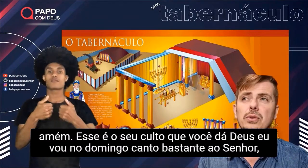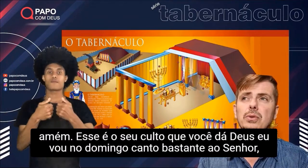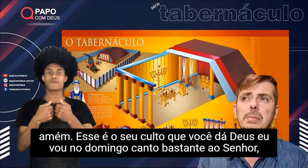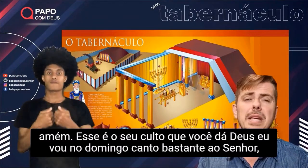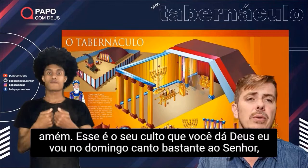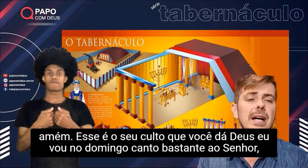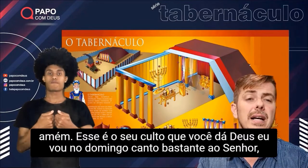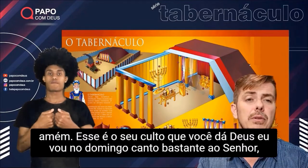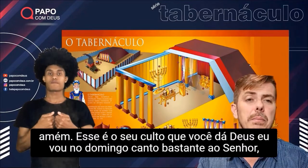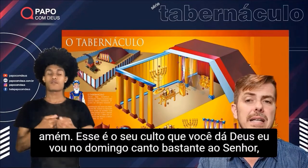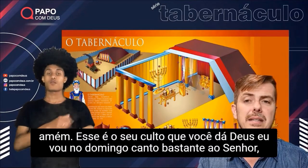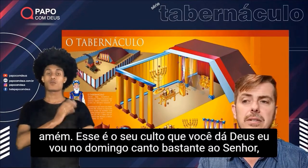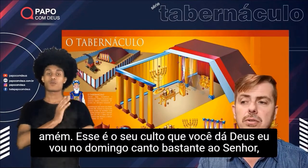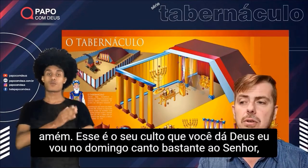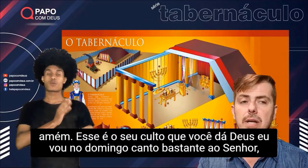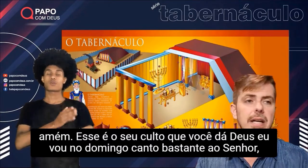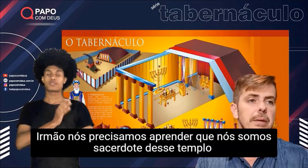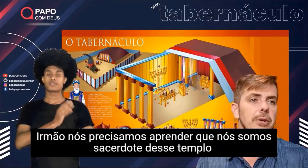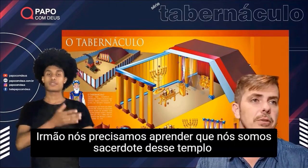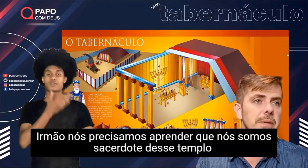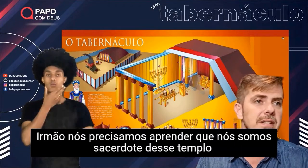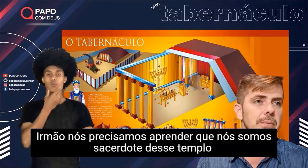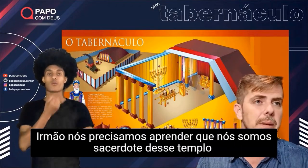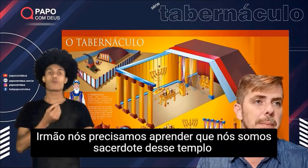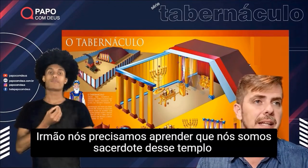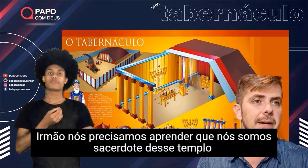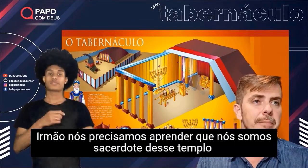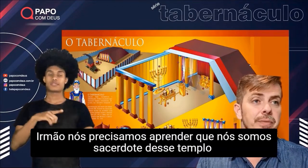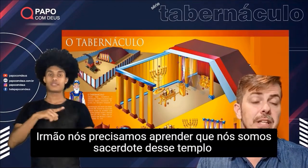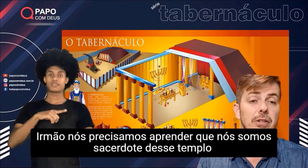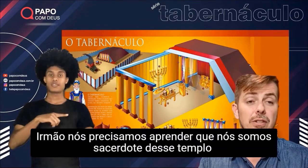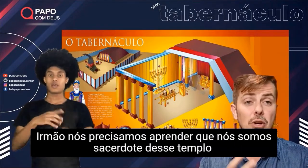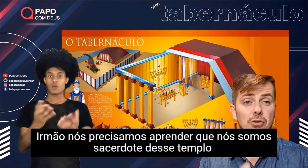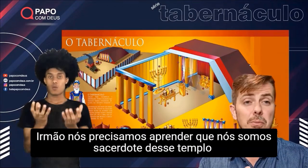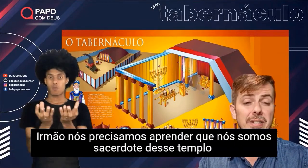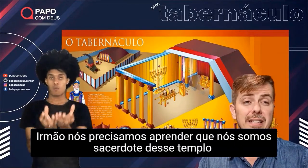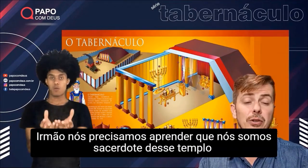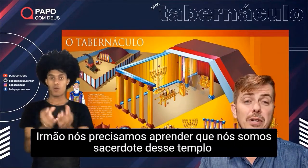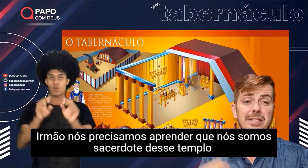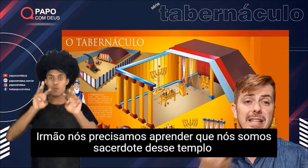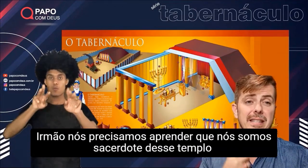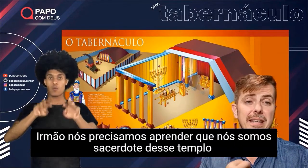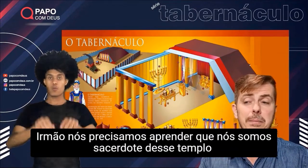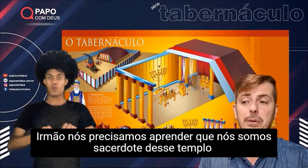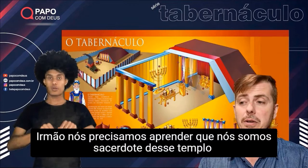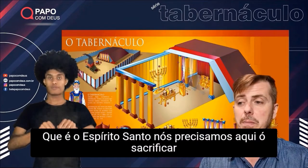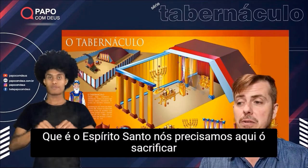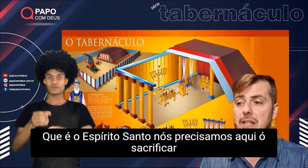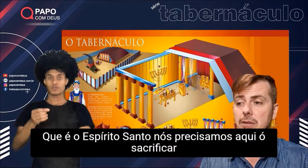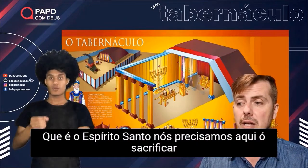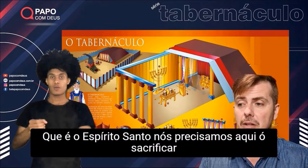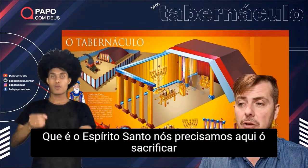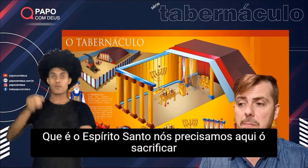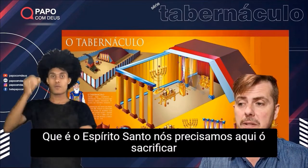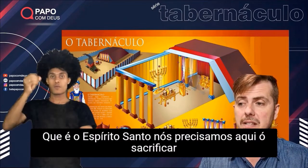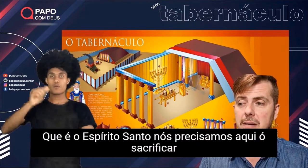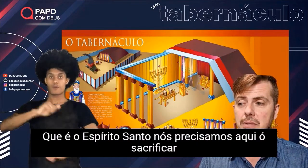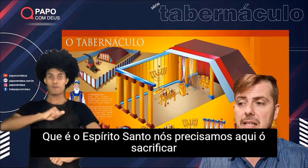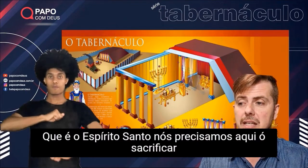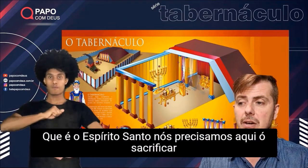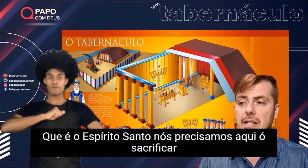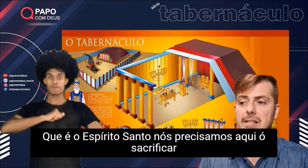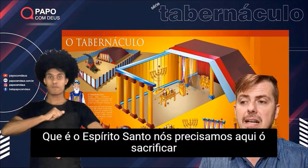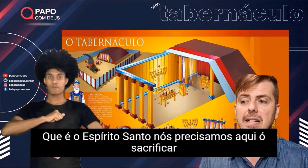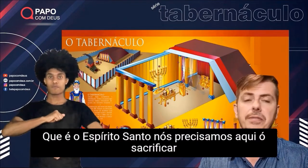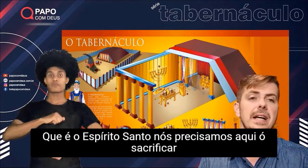Eu vou no domingo e canto bastante ao Senhor. Irmão, nós precisamos aprender que se nós somos sacerdotes desse templo que é o Espírito Santo, nós